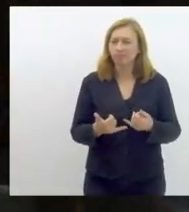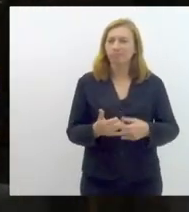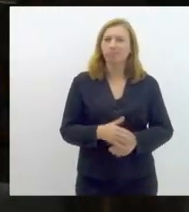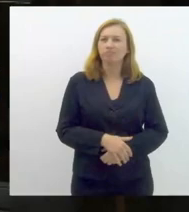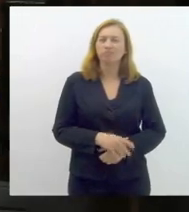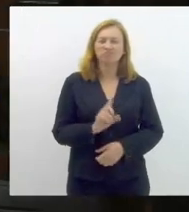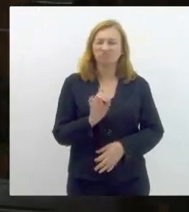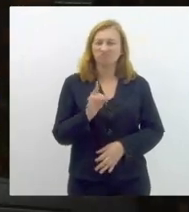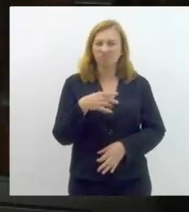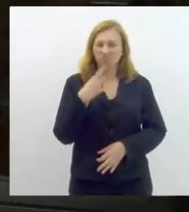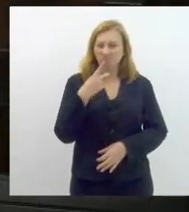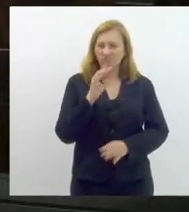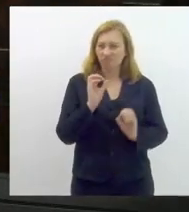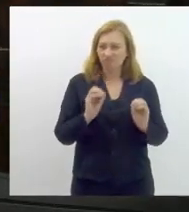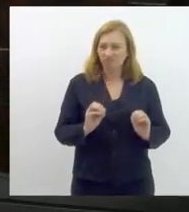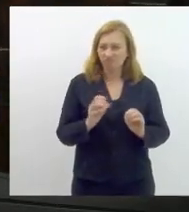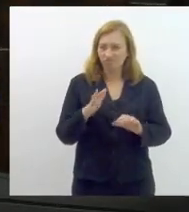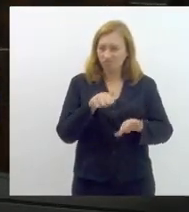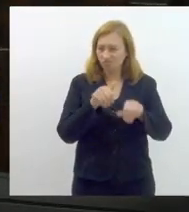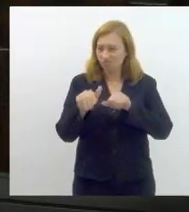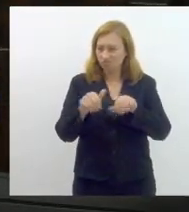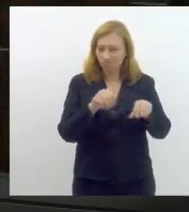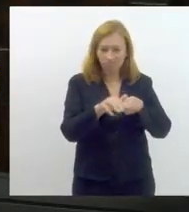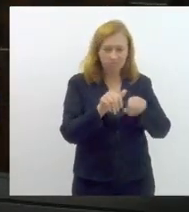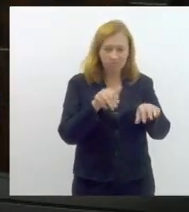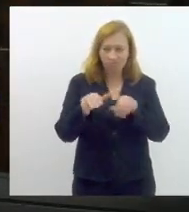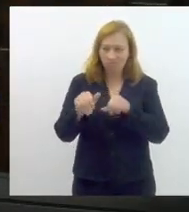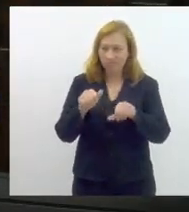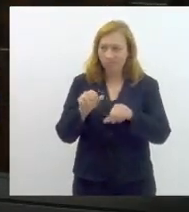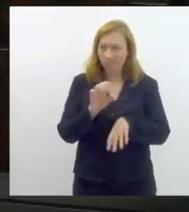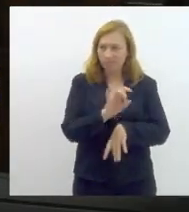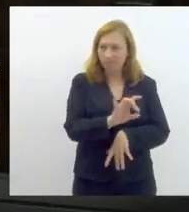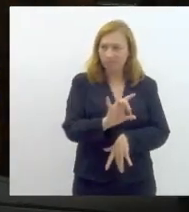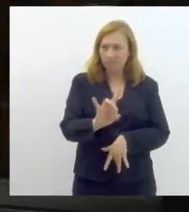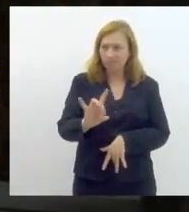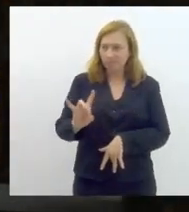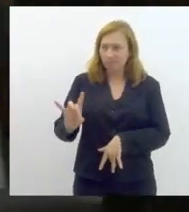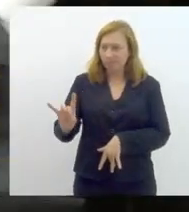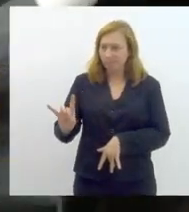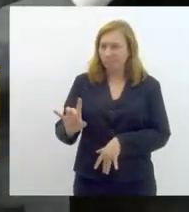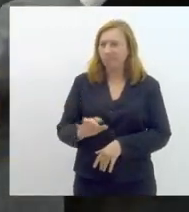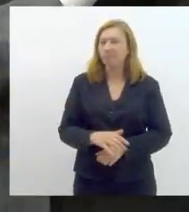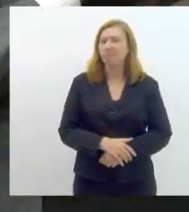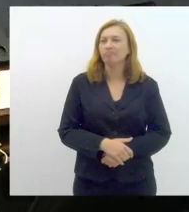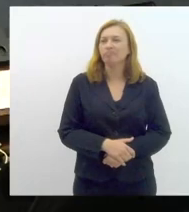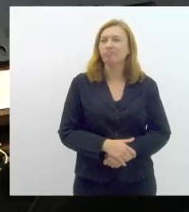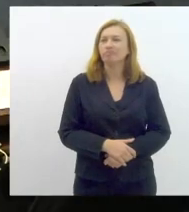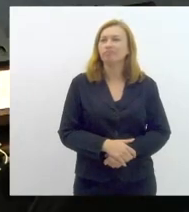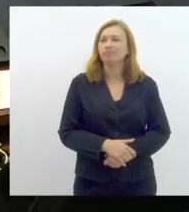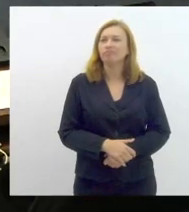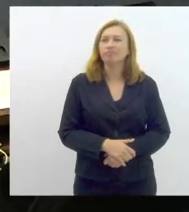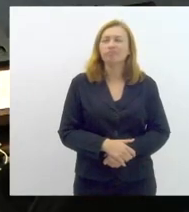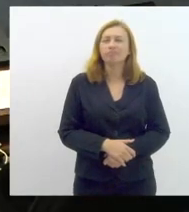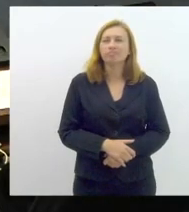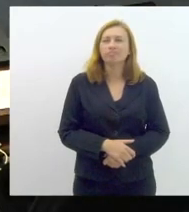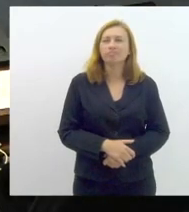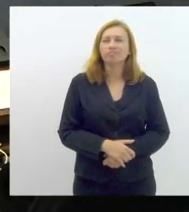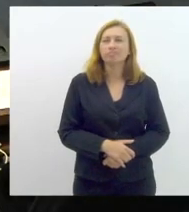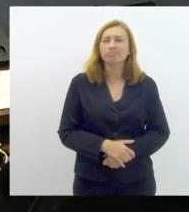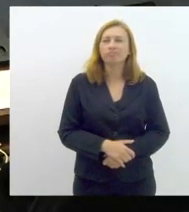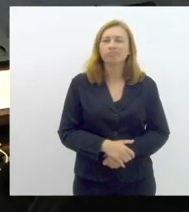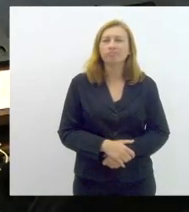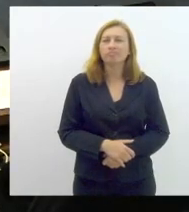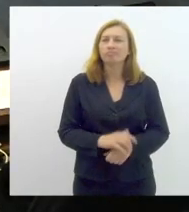não falei nada, só fui chamando vocês e cada um pegou um instrumento na mão. Vamos fazer